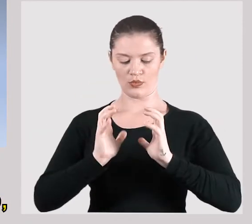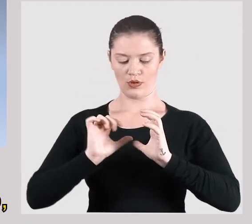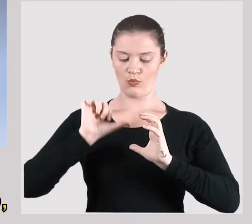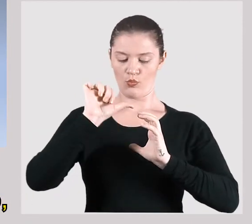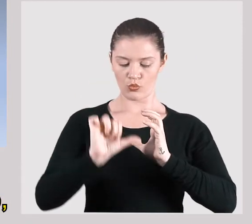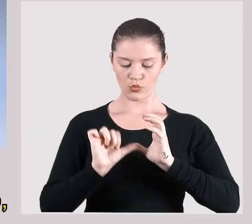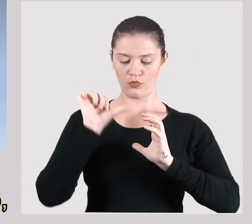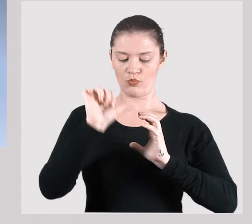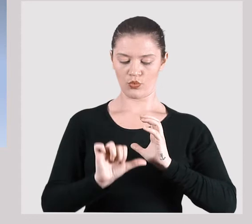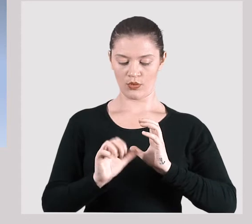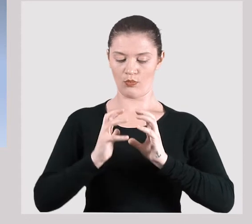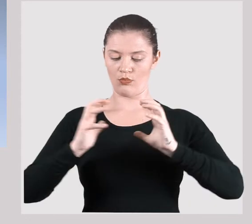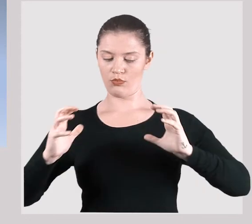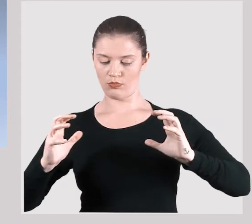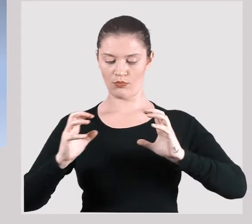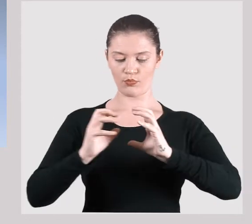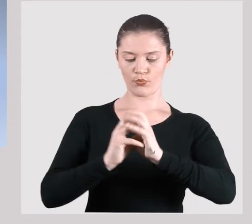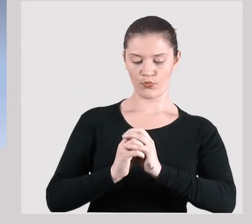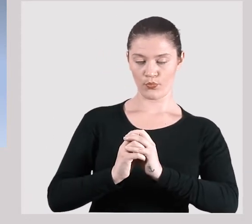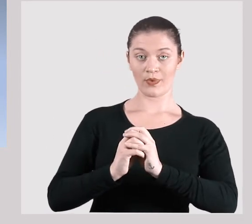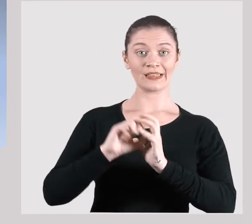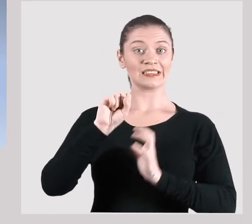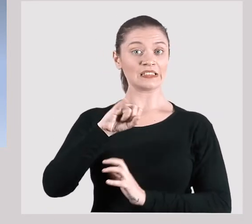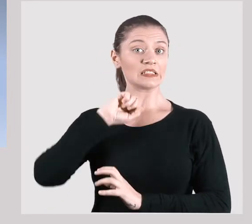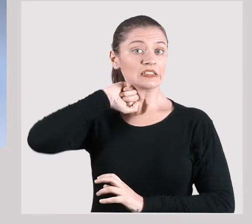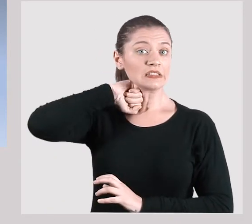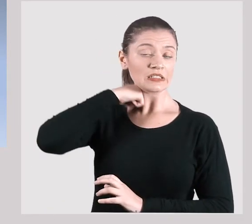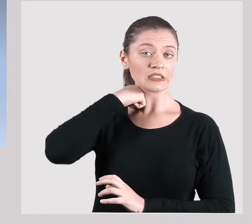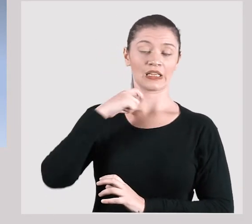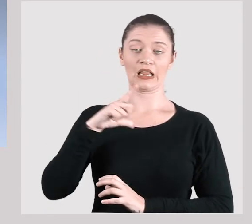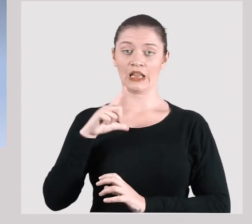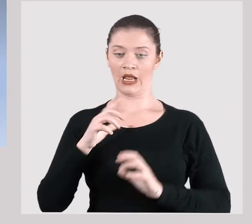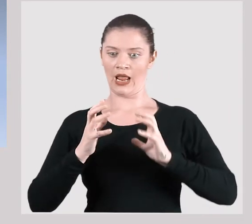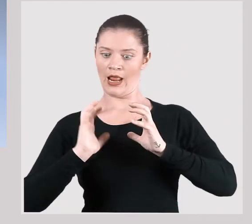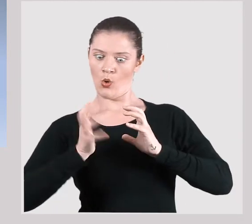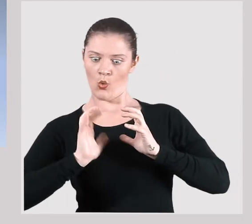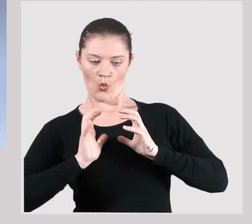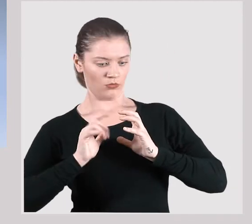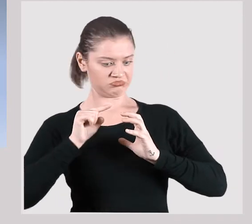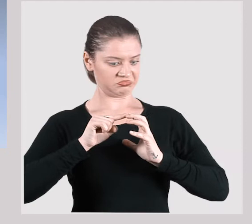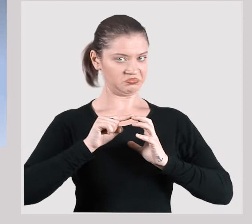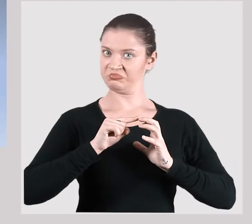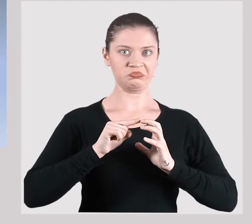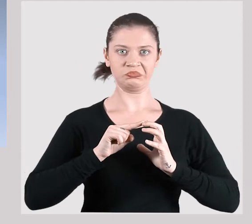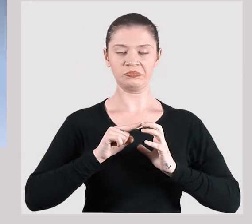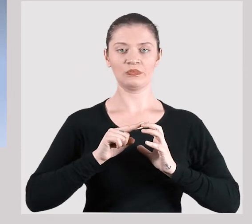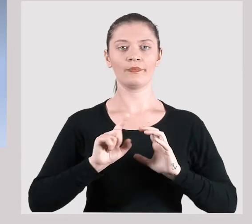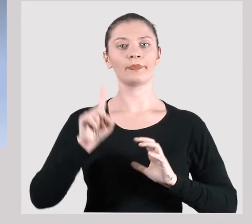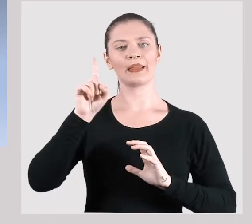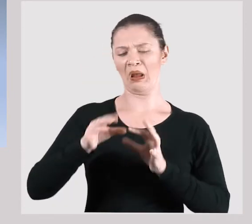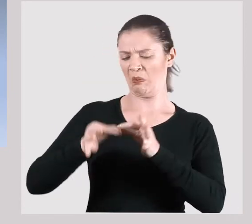ele muda de tamanho, ele diminui épocas de estresse, tem áreas que ficam mais estimuladas, outras não. Então isso não é